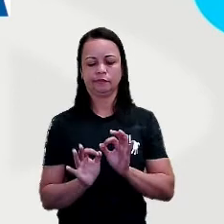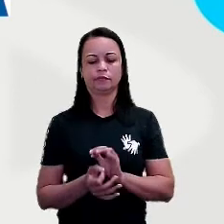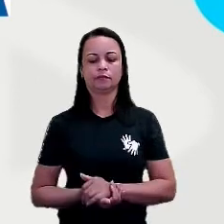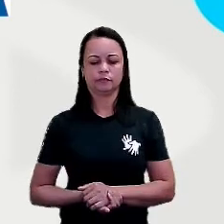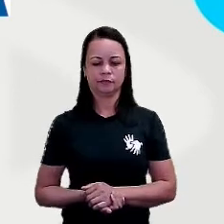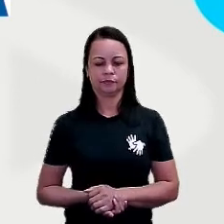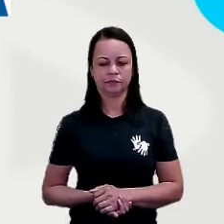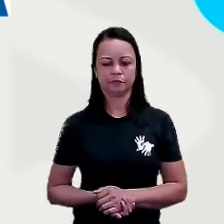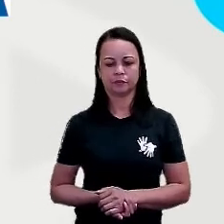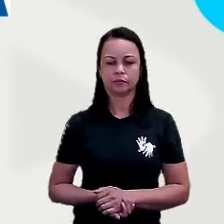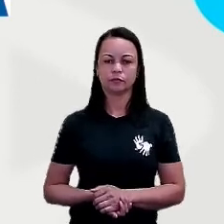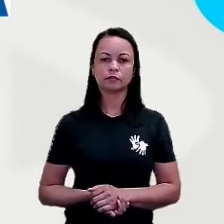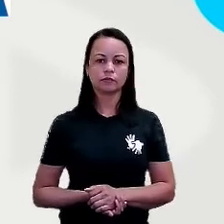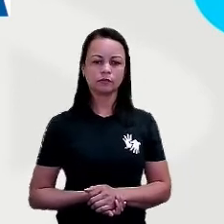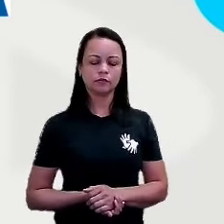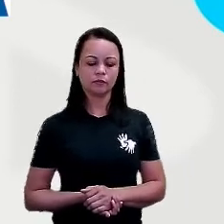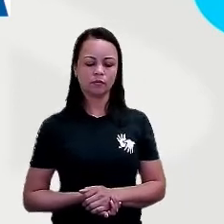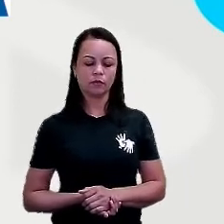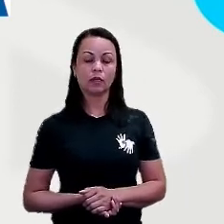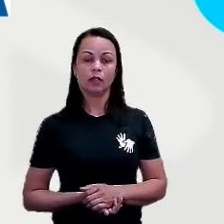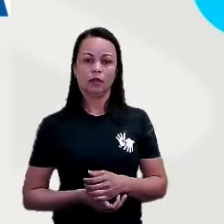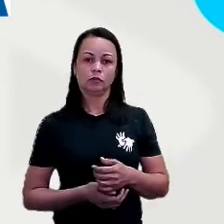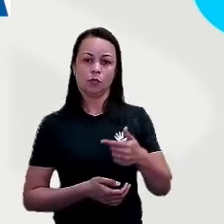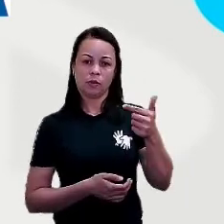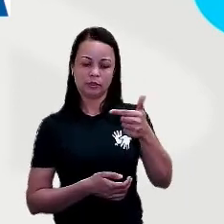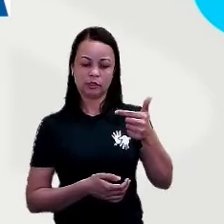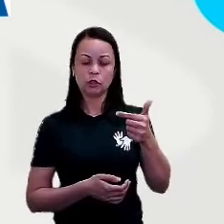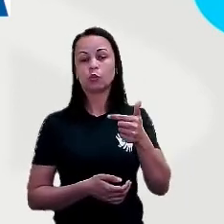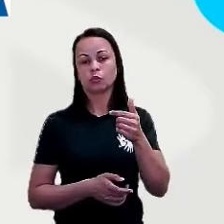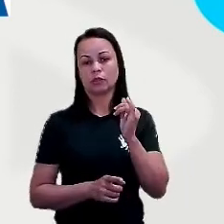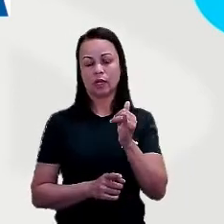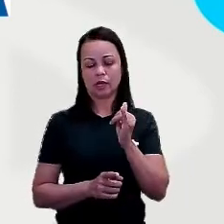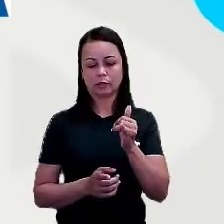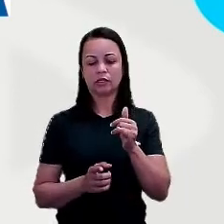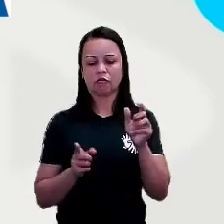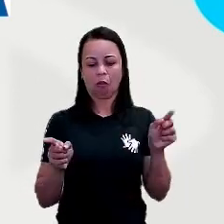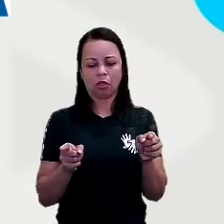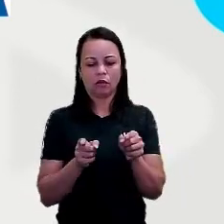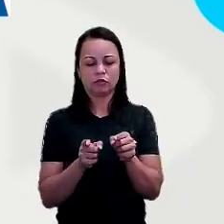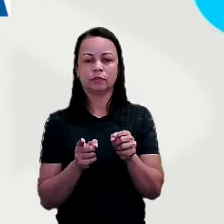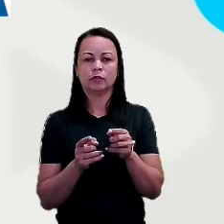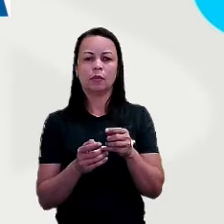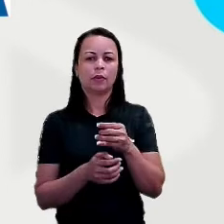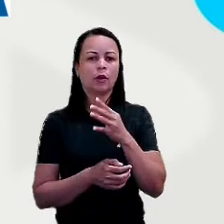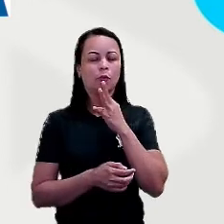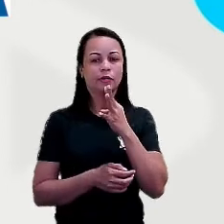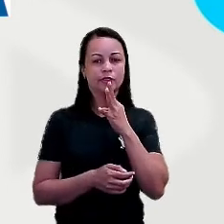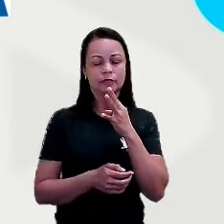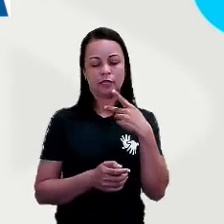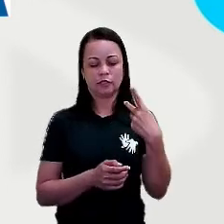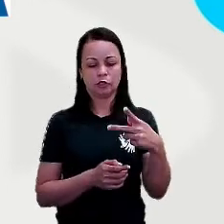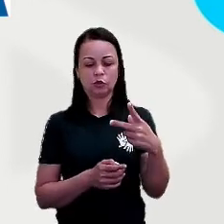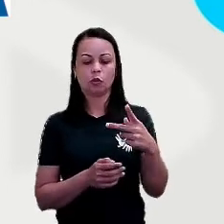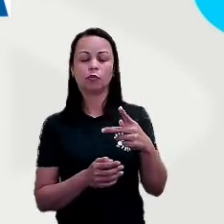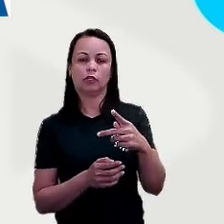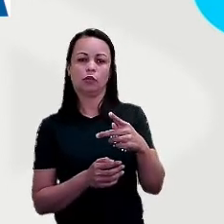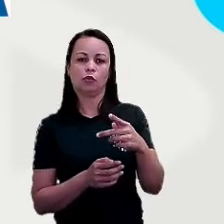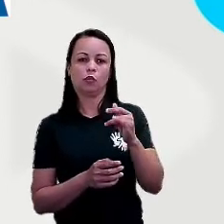Então, vamos ver aqui uma segunda narrativa, apenas um trechinho, para a gente conhecer um pouco sobre o narrador